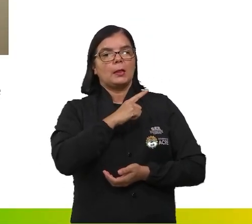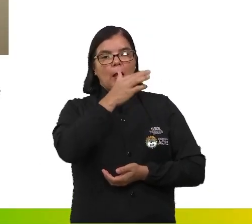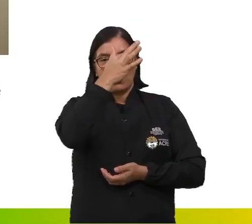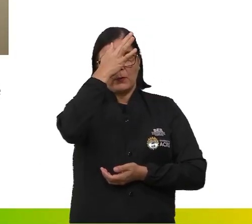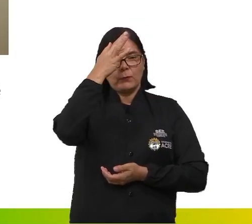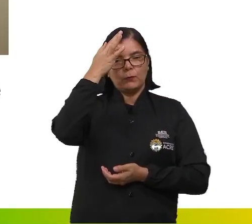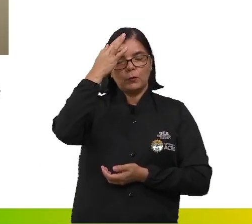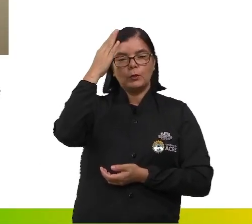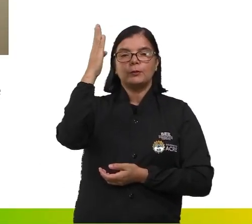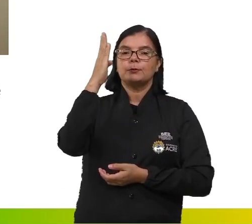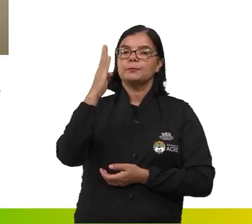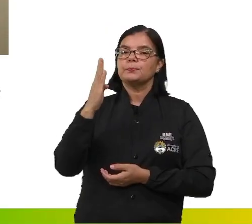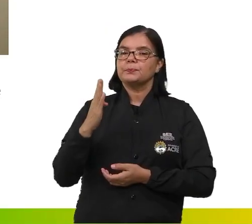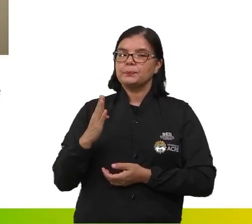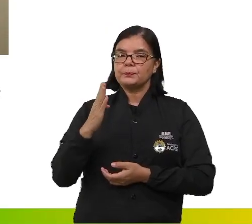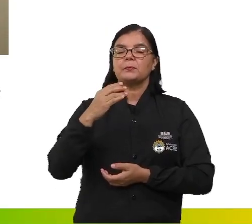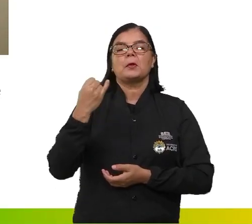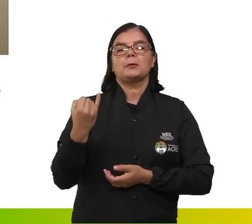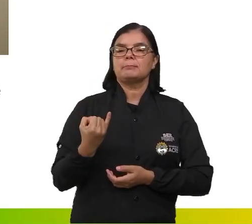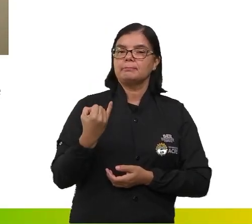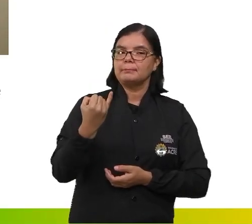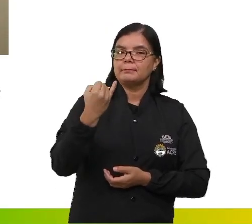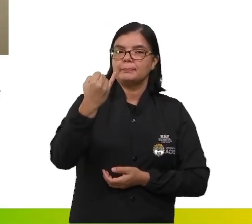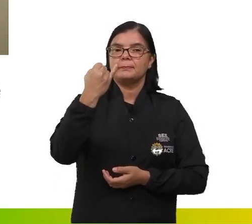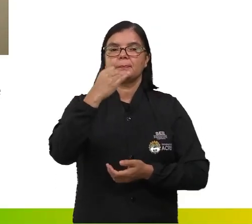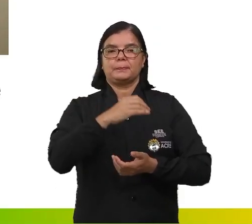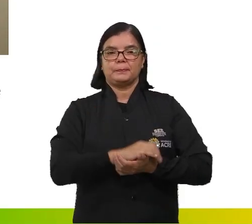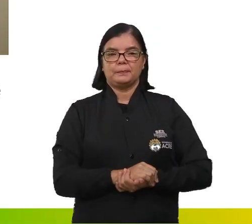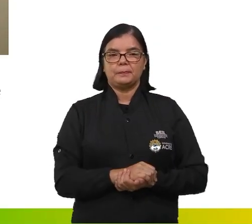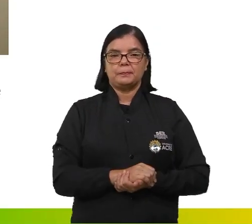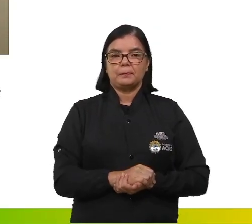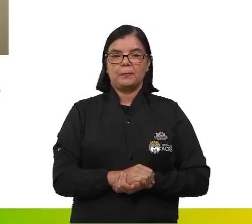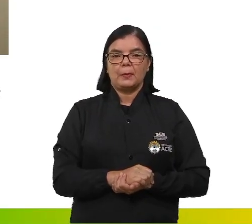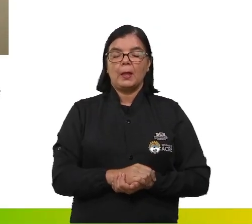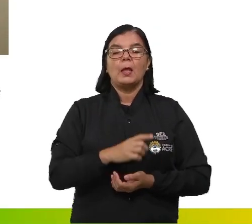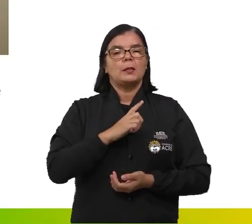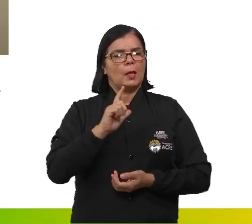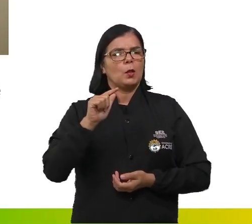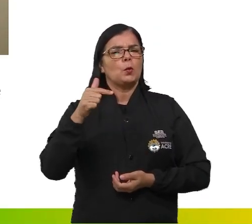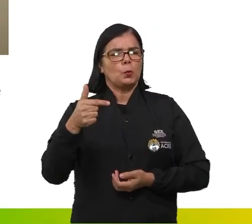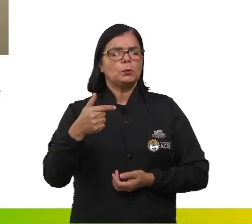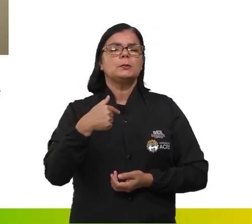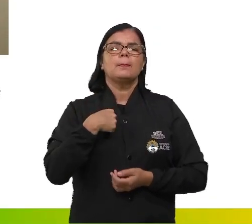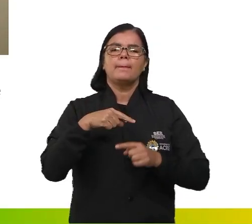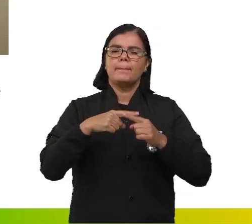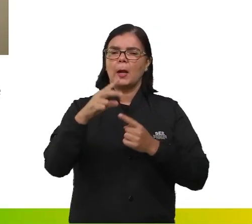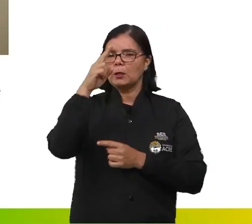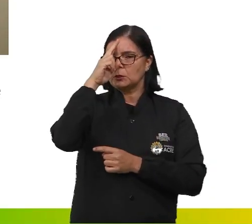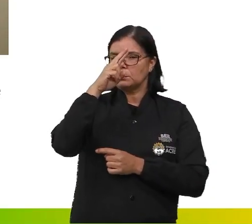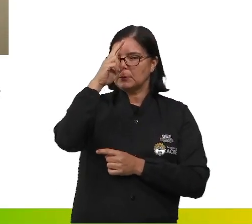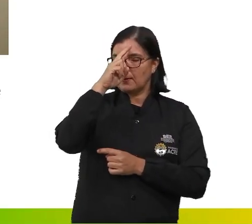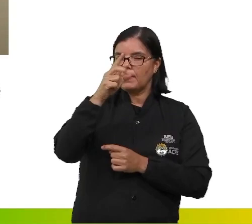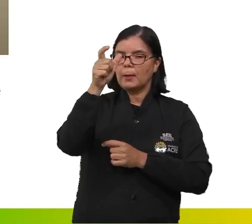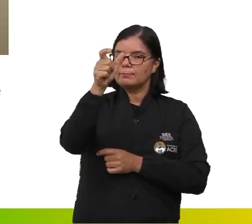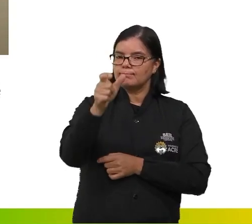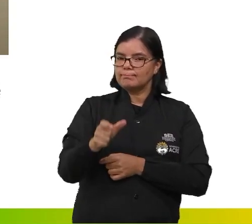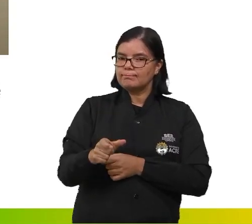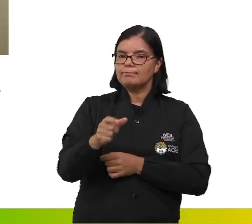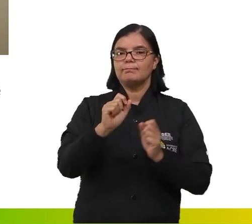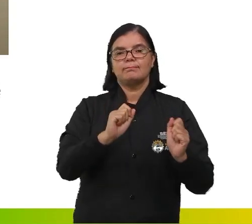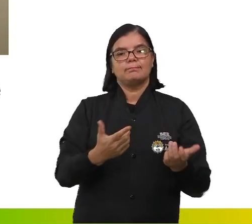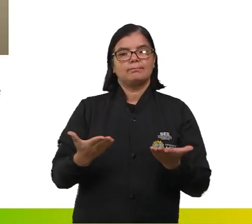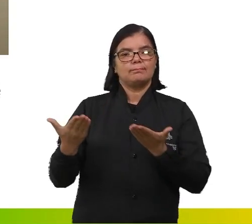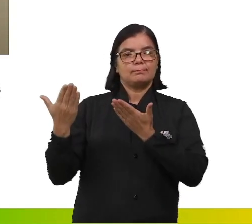temos aqui uma figura de suma importância, que é uma filósofa brasileira. Tem outras, mas eu me lembro muito bem dessa daqui,